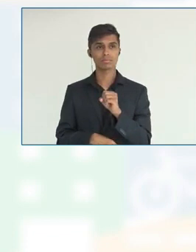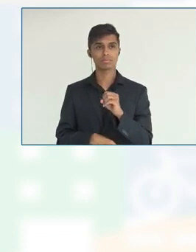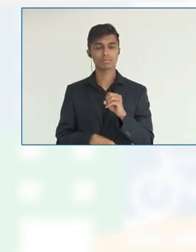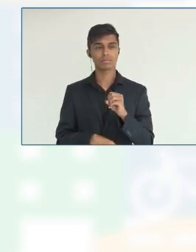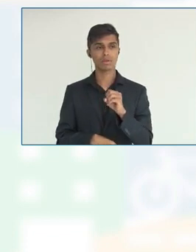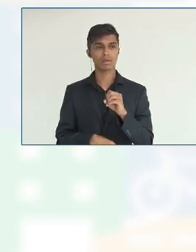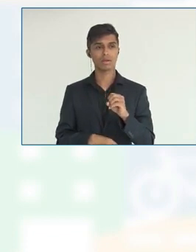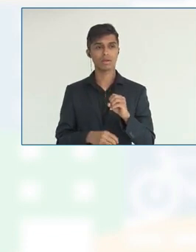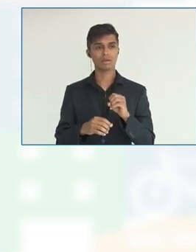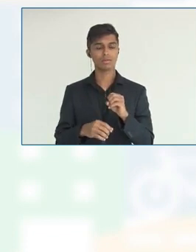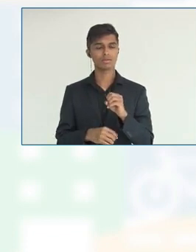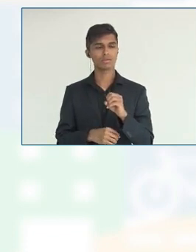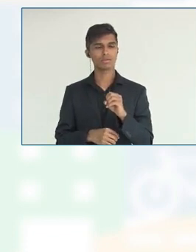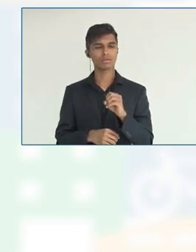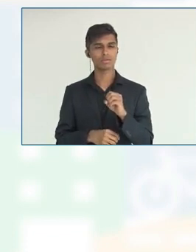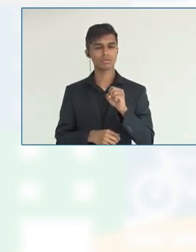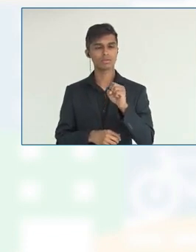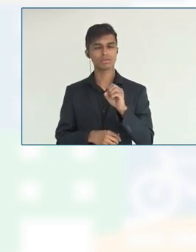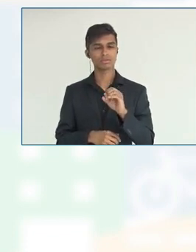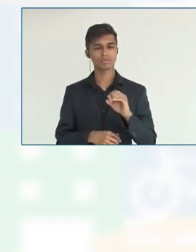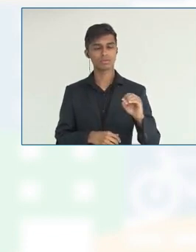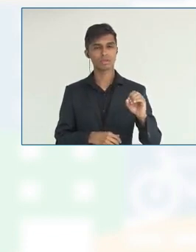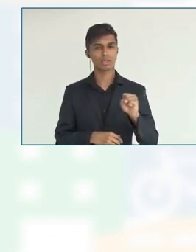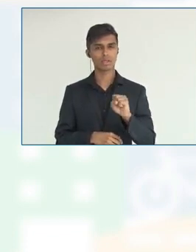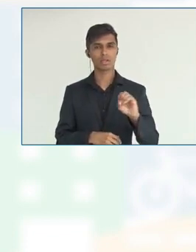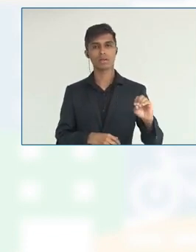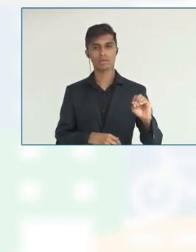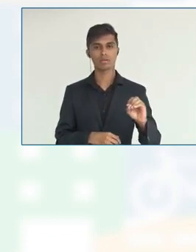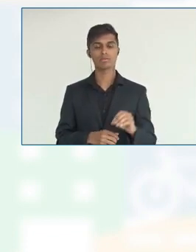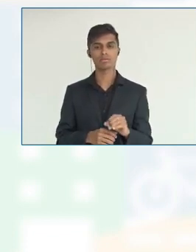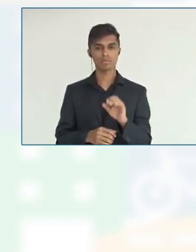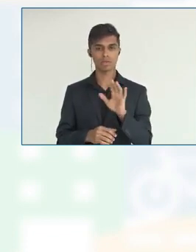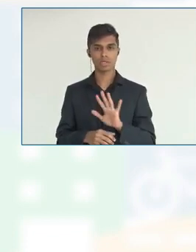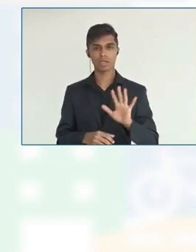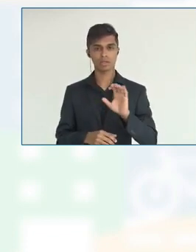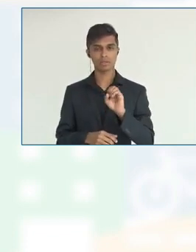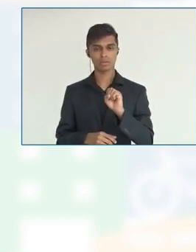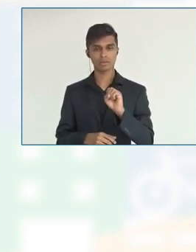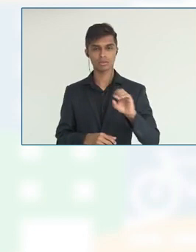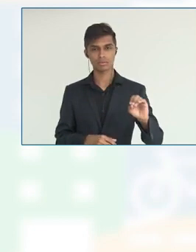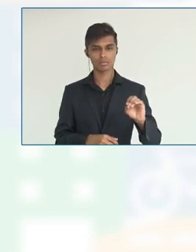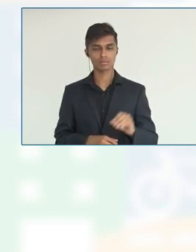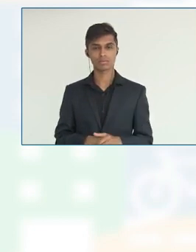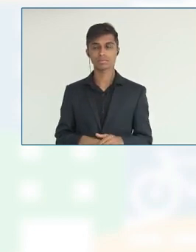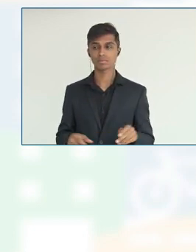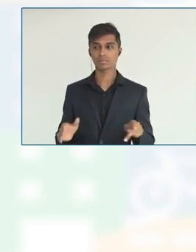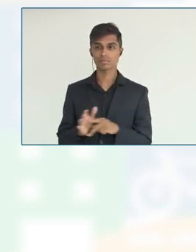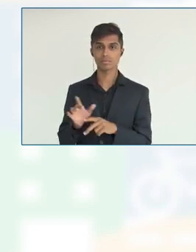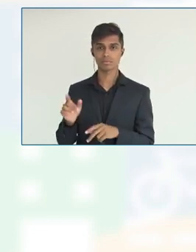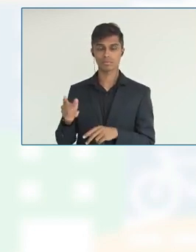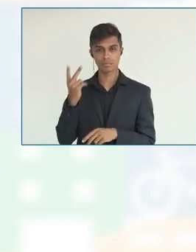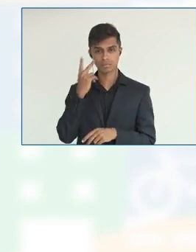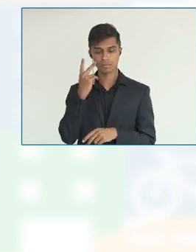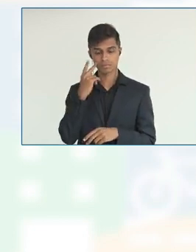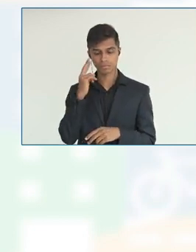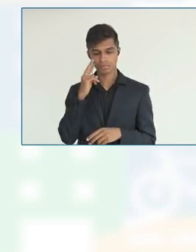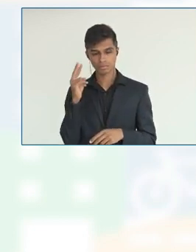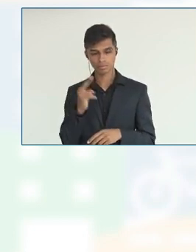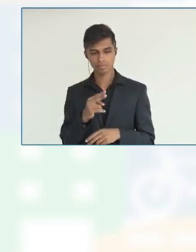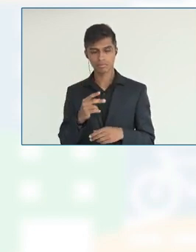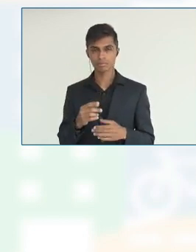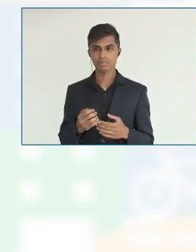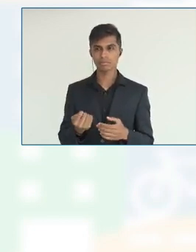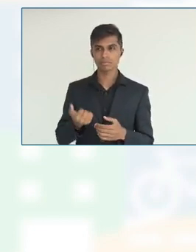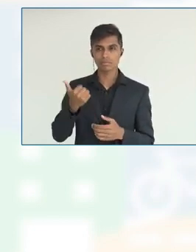correspondeu a 1/3 do total das notificações do estado de São Paulo, né? E observando aqui